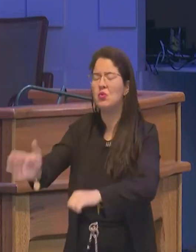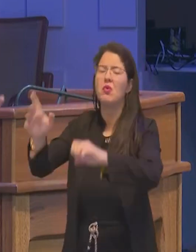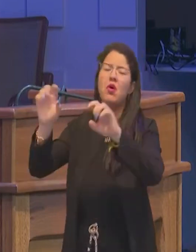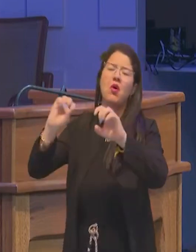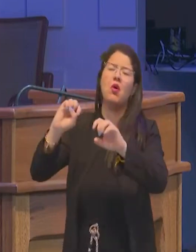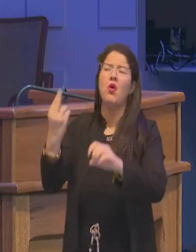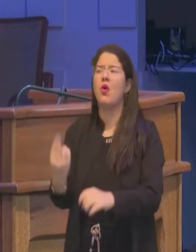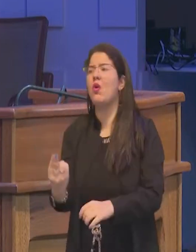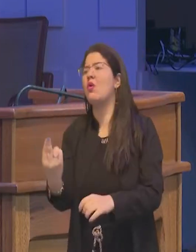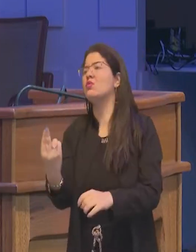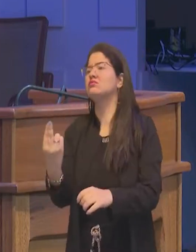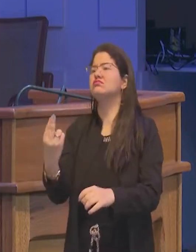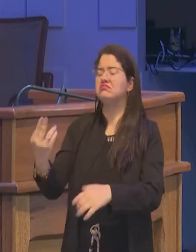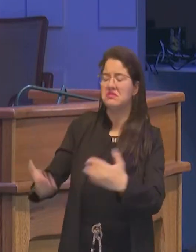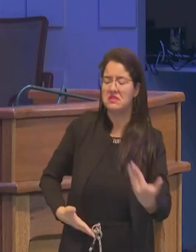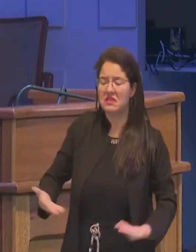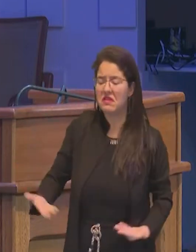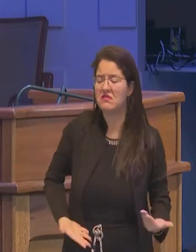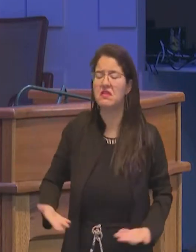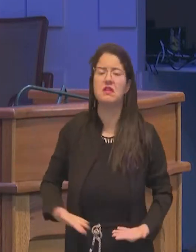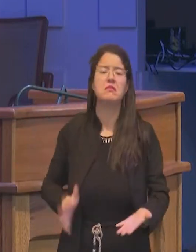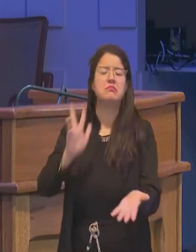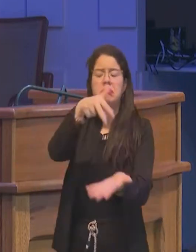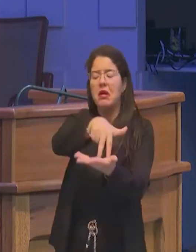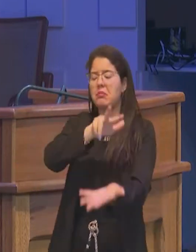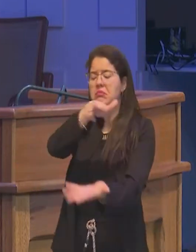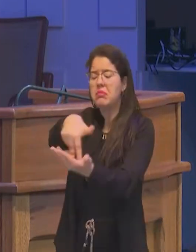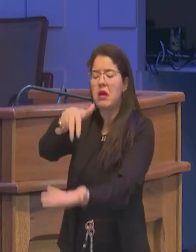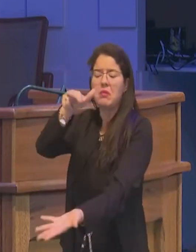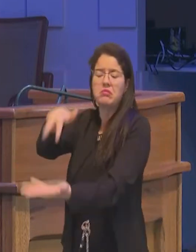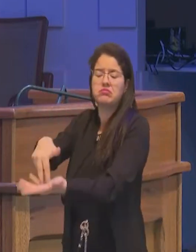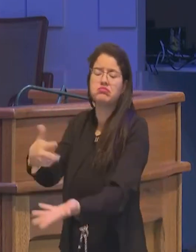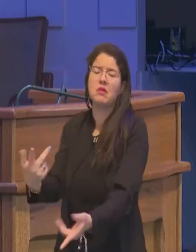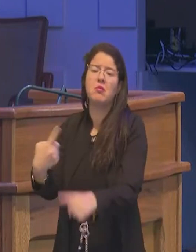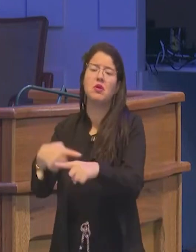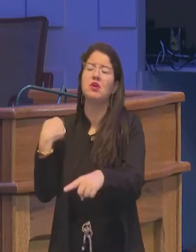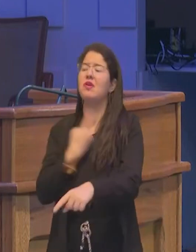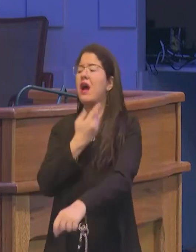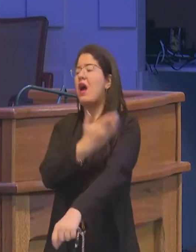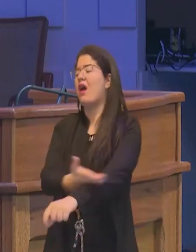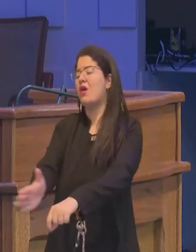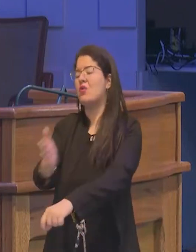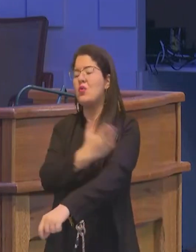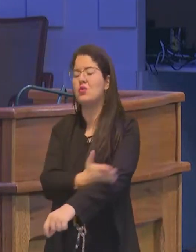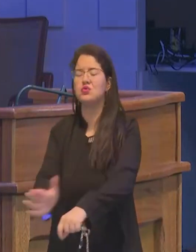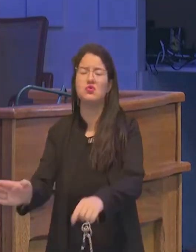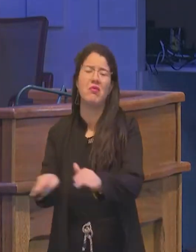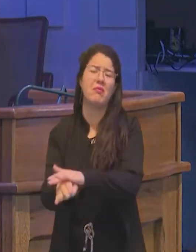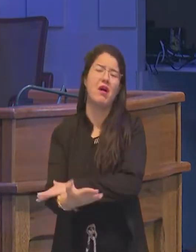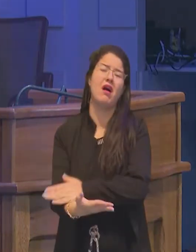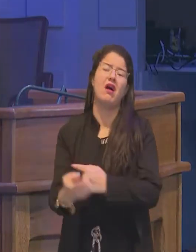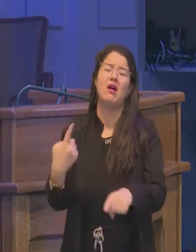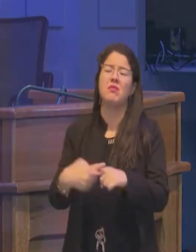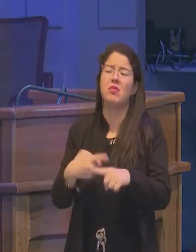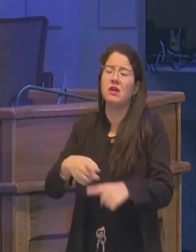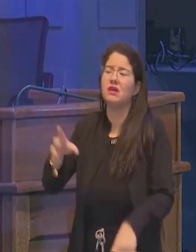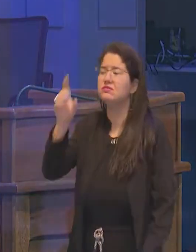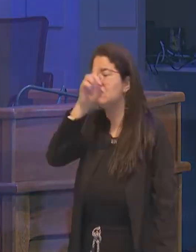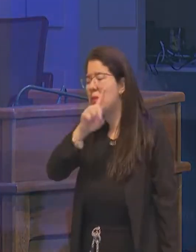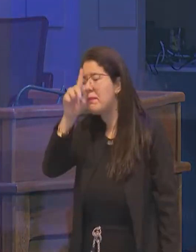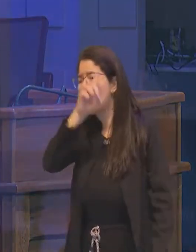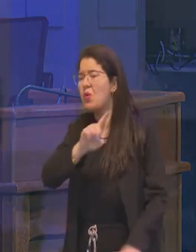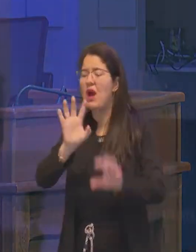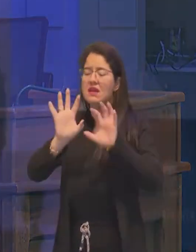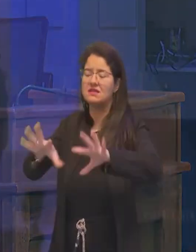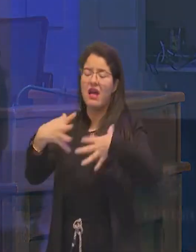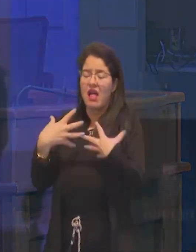ou vamos servir aqui em cada local, simplesmente porque é o que nós estamos acostumados a fazer. Porque é a nossa rotina de todo domingo, de toda